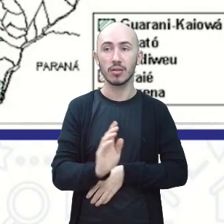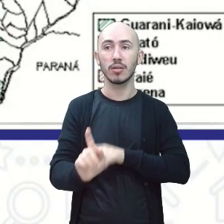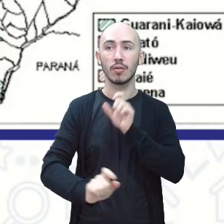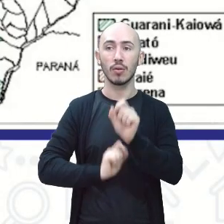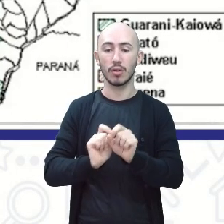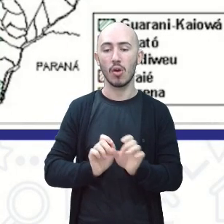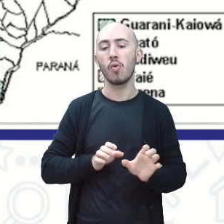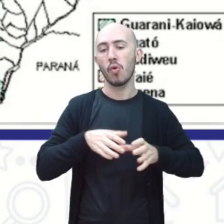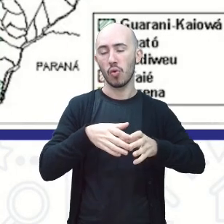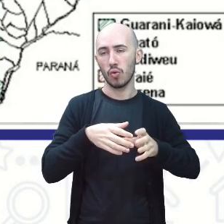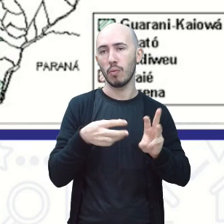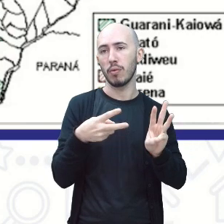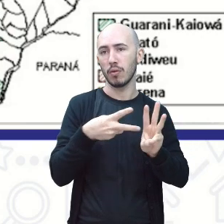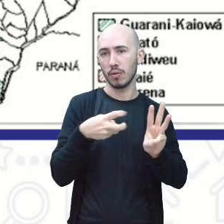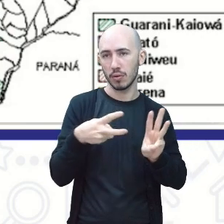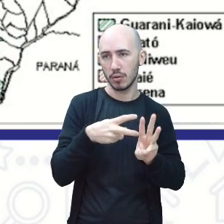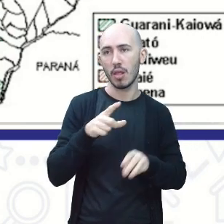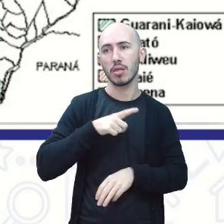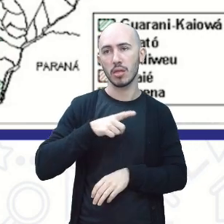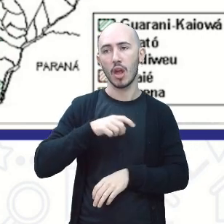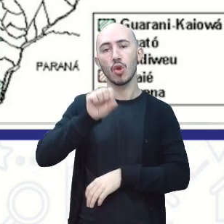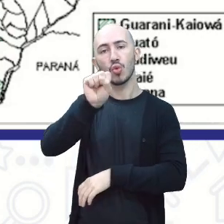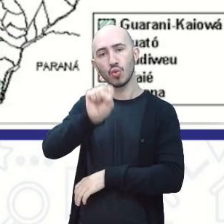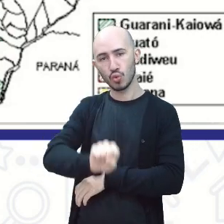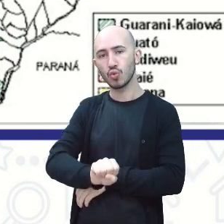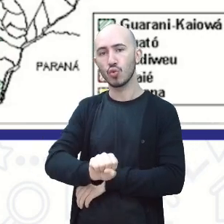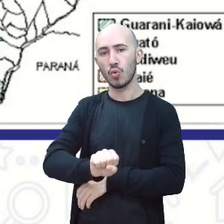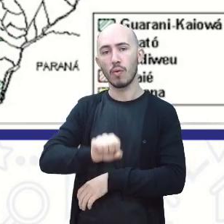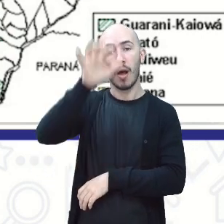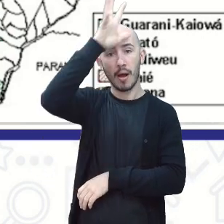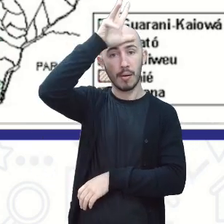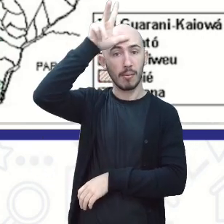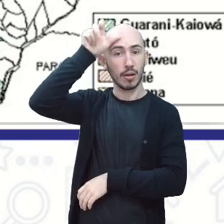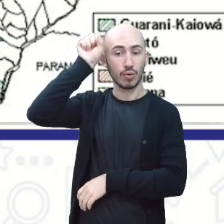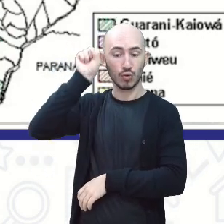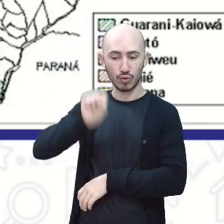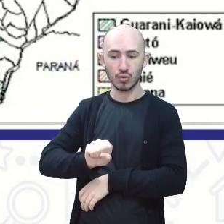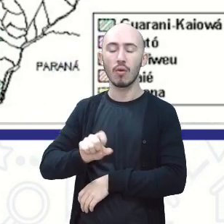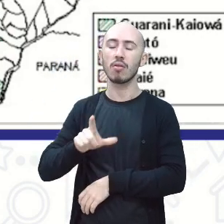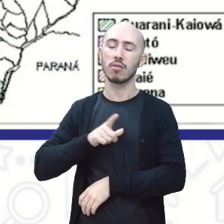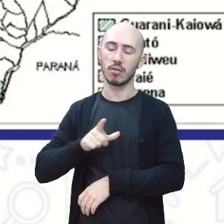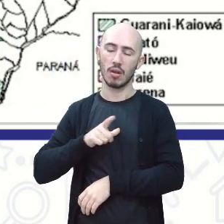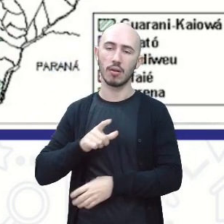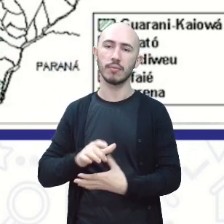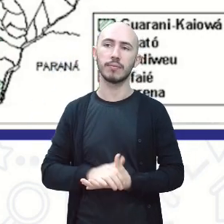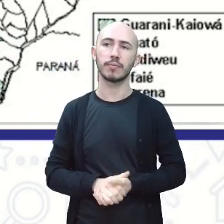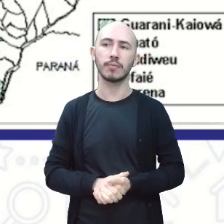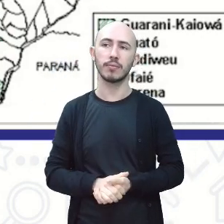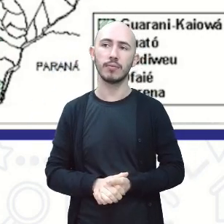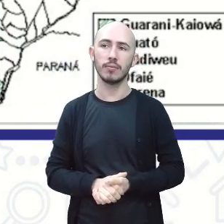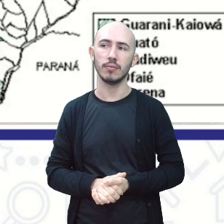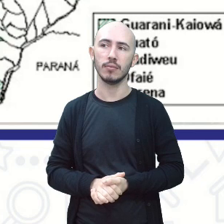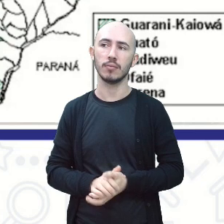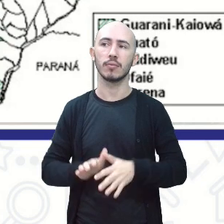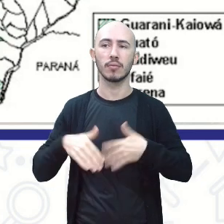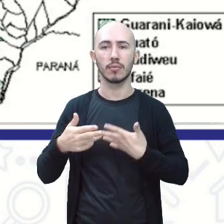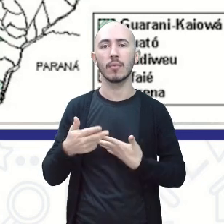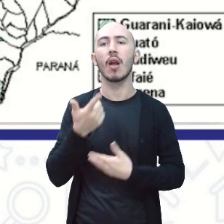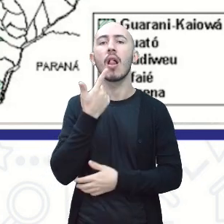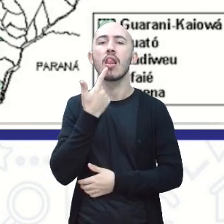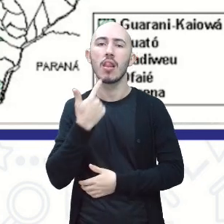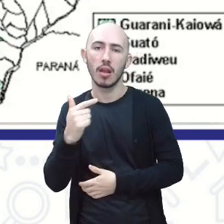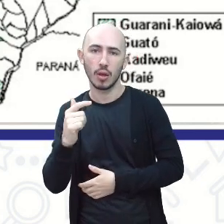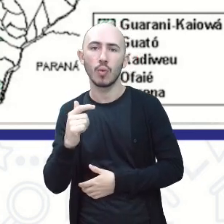né, ele está presente no sul do Mato Grosso do Sul, e compartilha um tronco linguístico chamado de